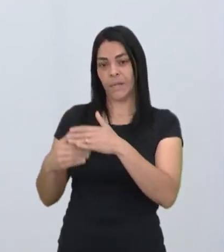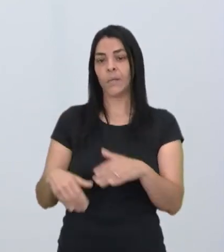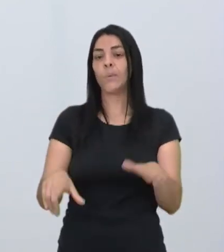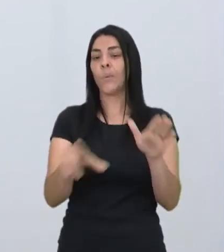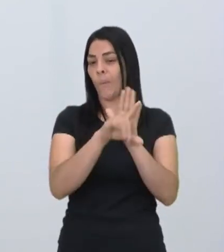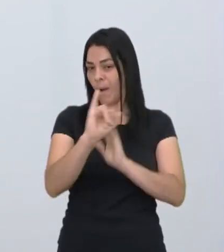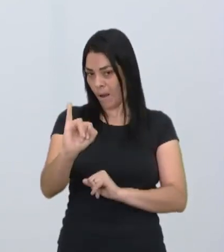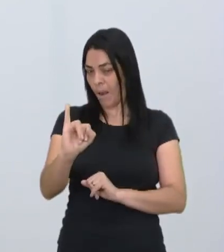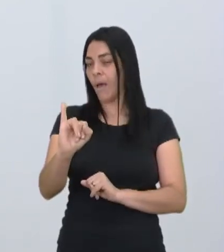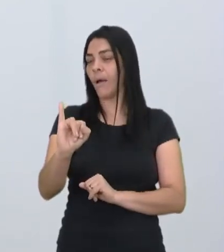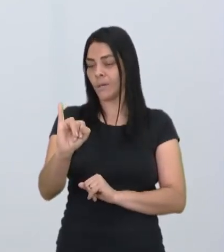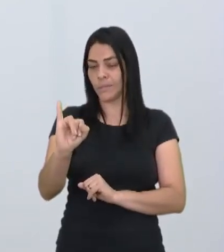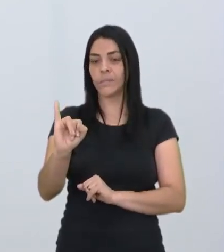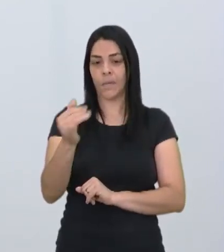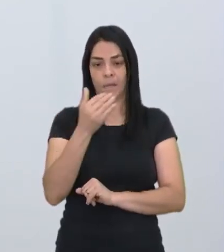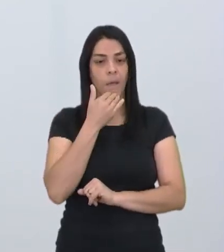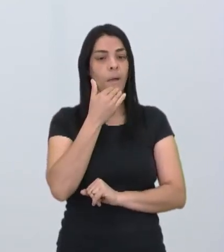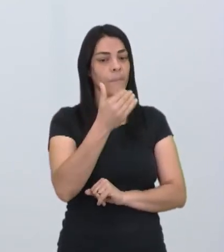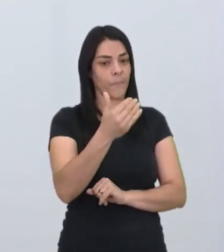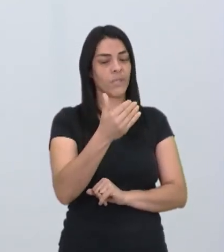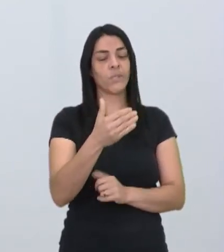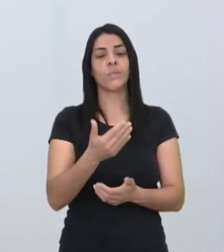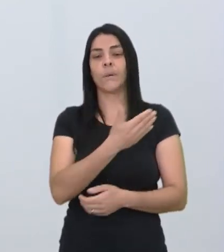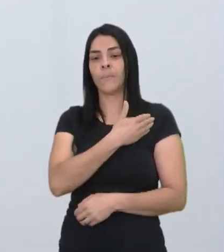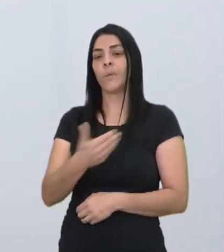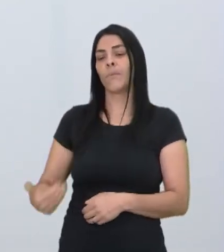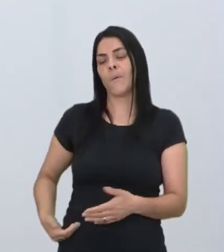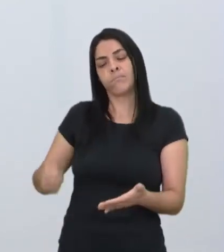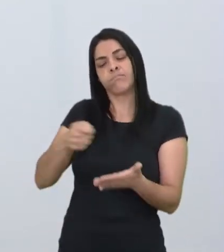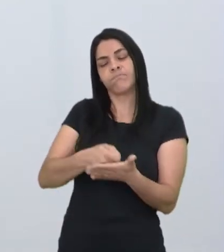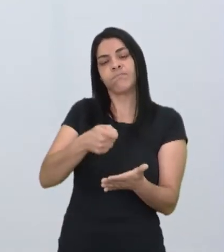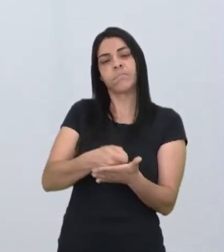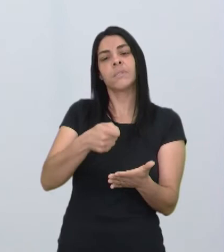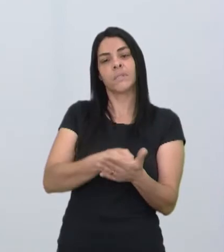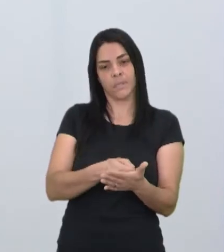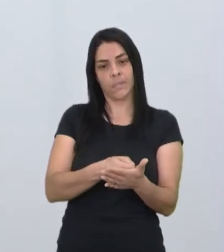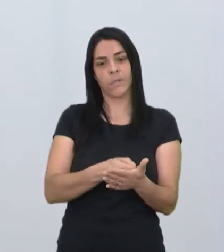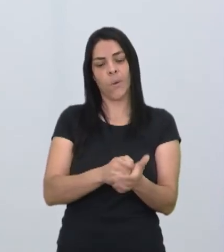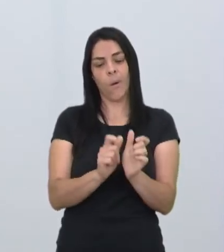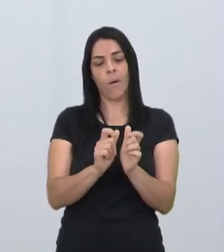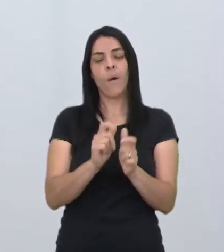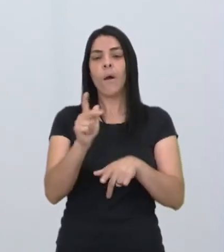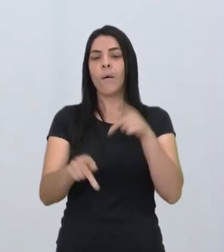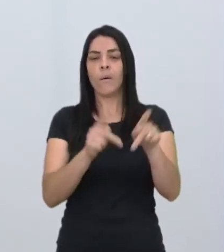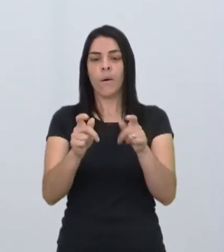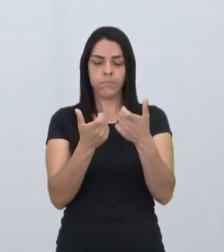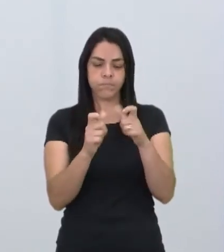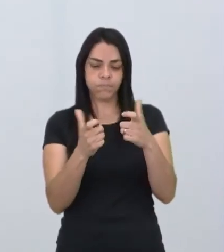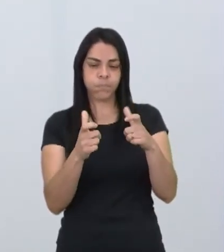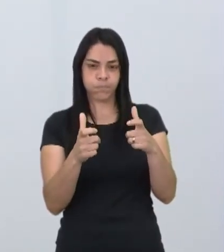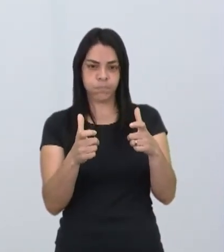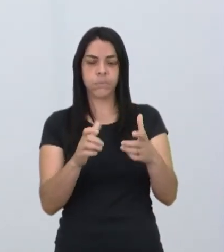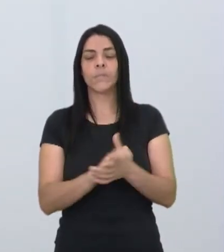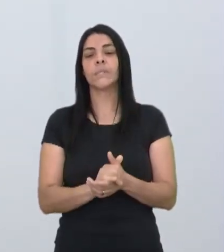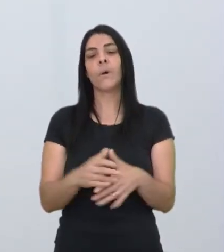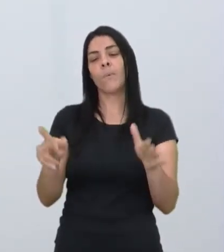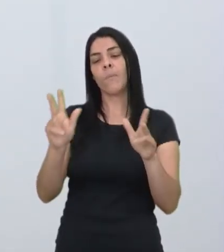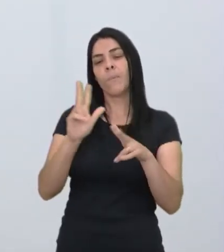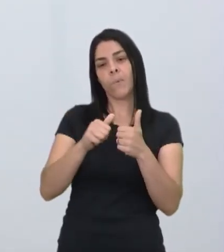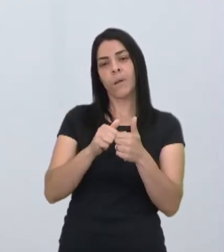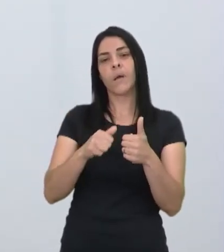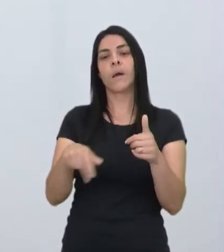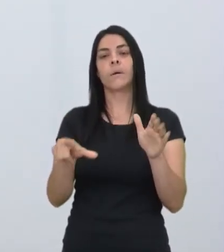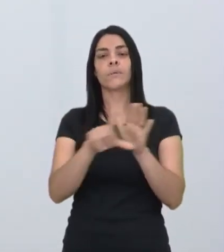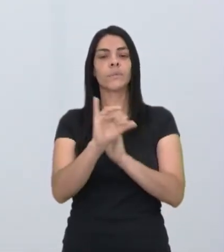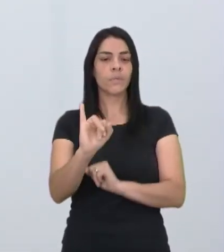era pedido aí, né, insistentemente para a população, mediante as próprias leis, para que